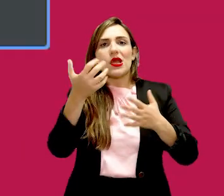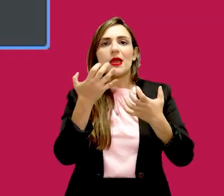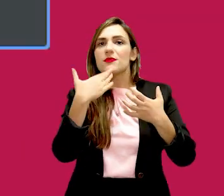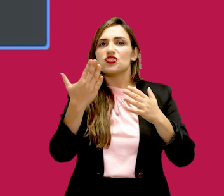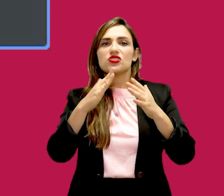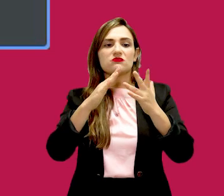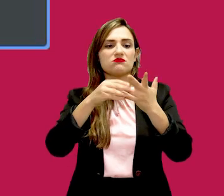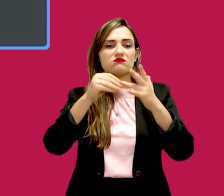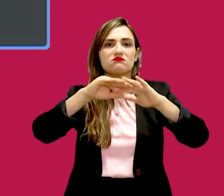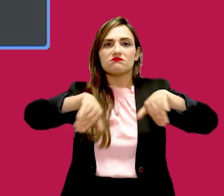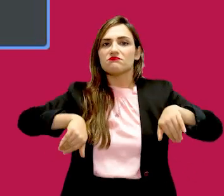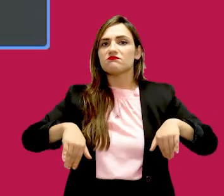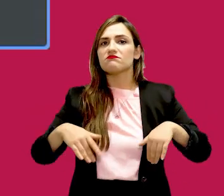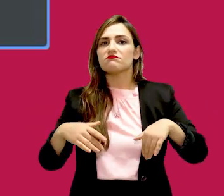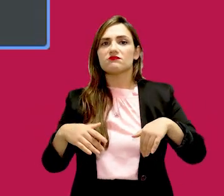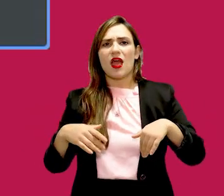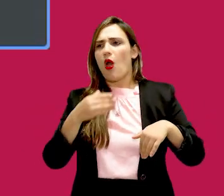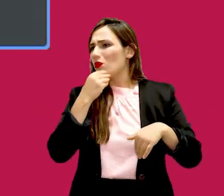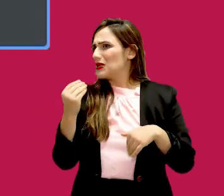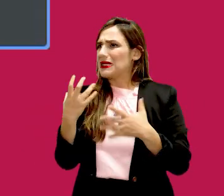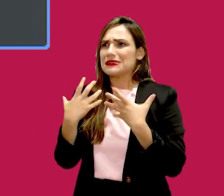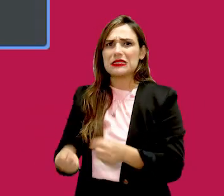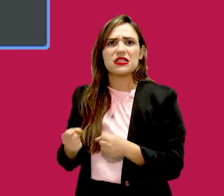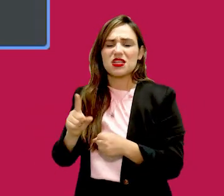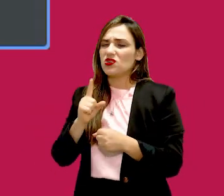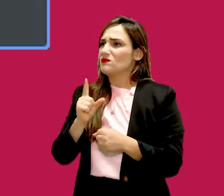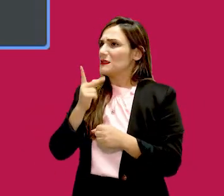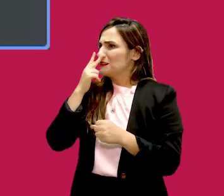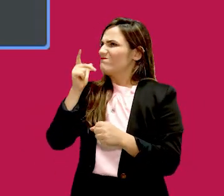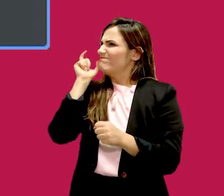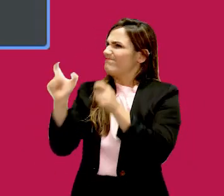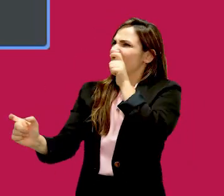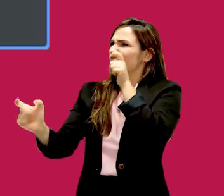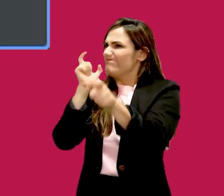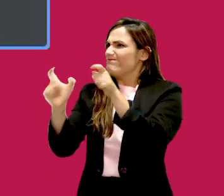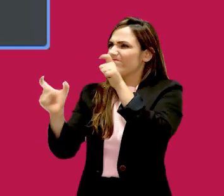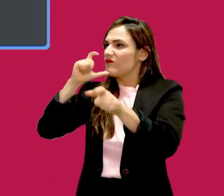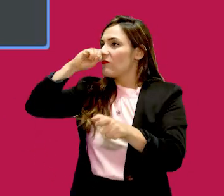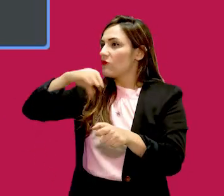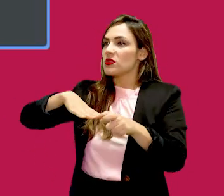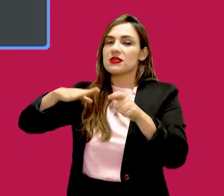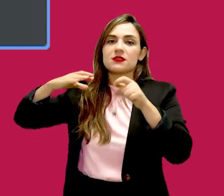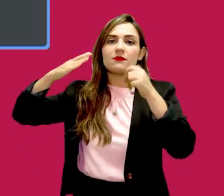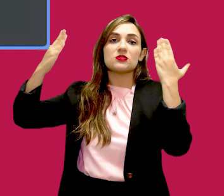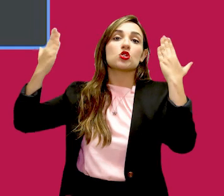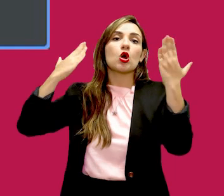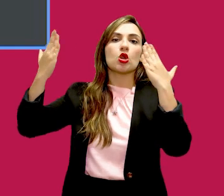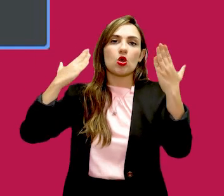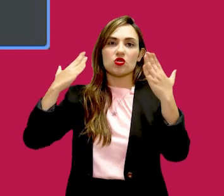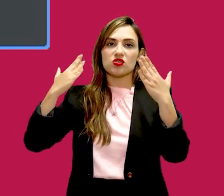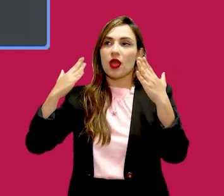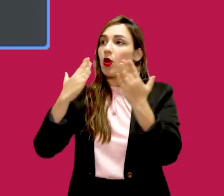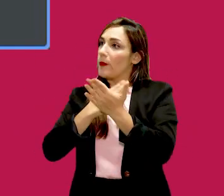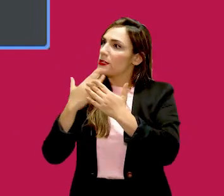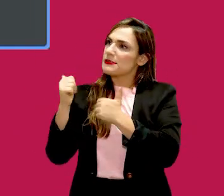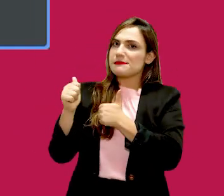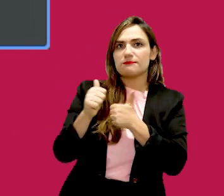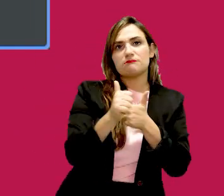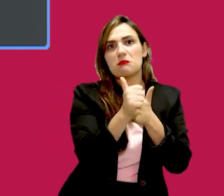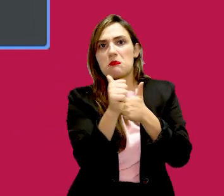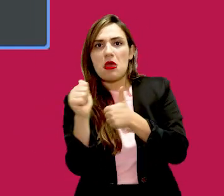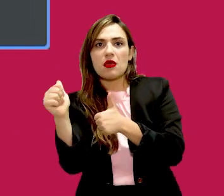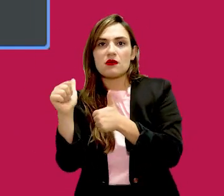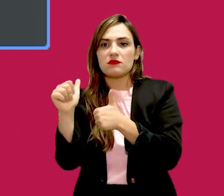quer deixar aquele agressor e ele não aceita. Muitas vezes acontece isso, então ele começa a